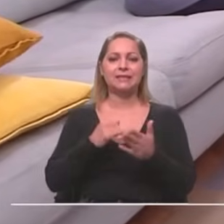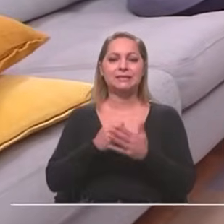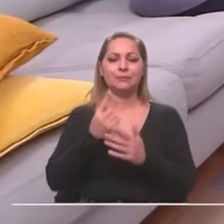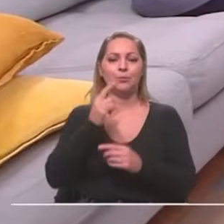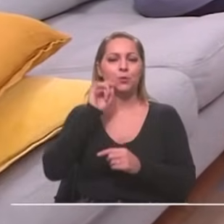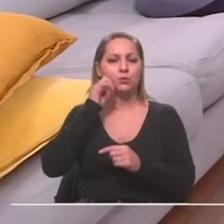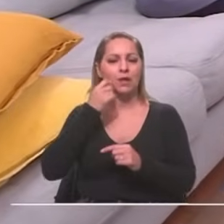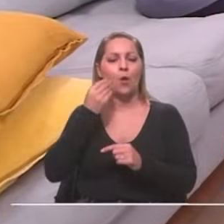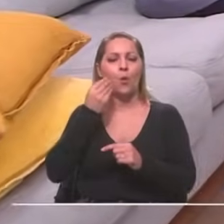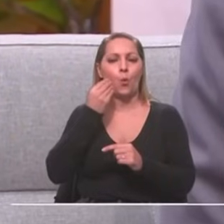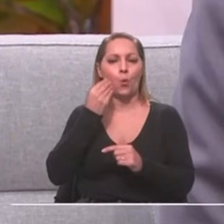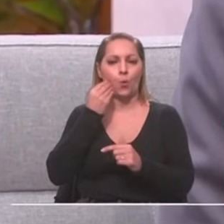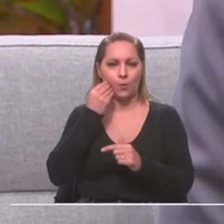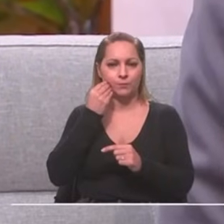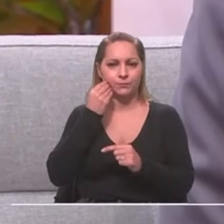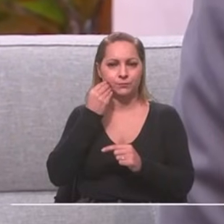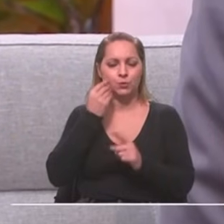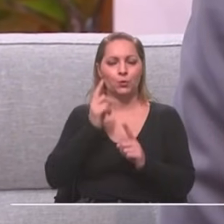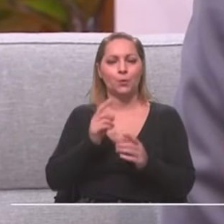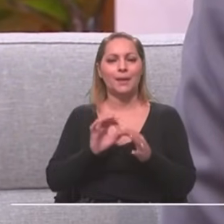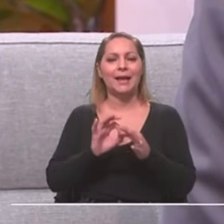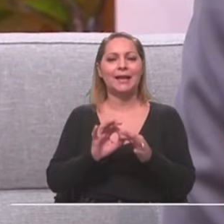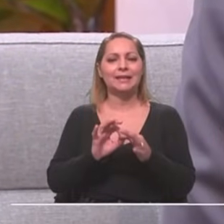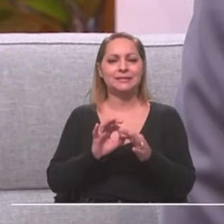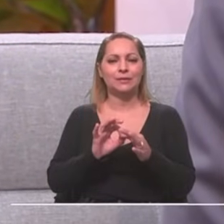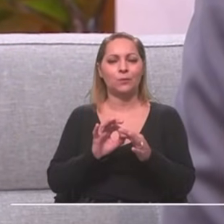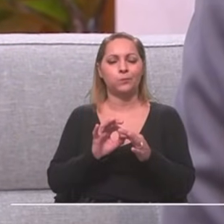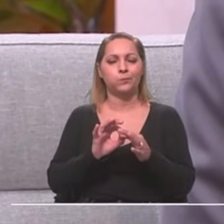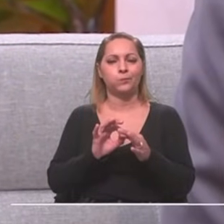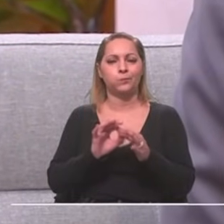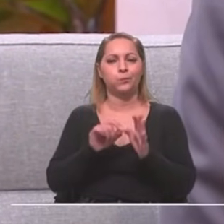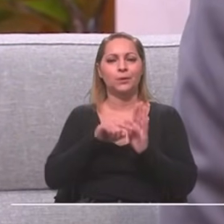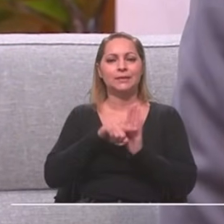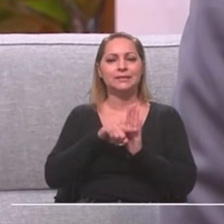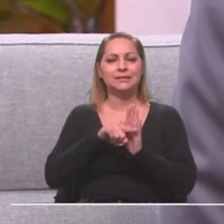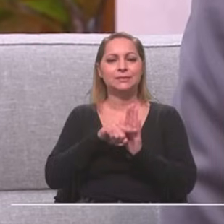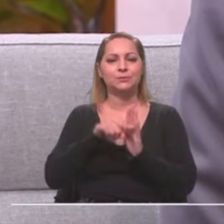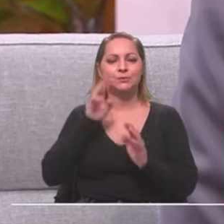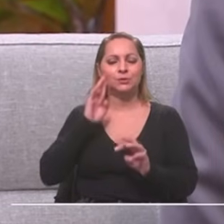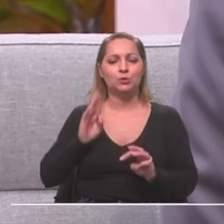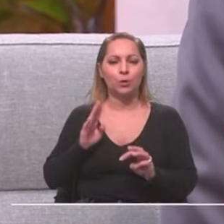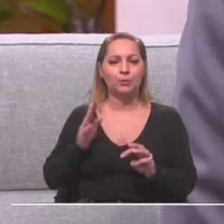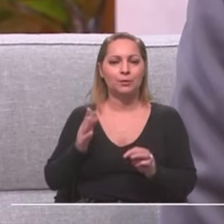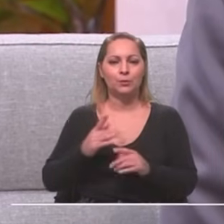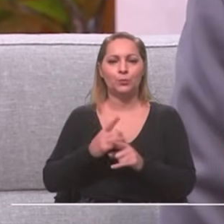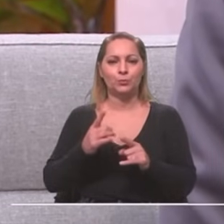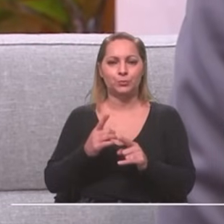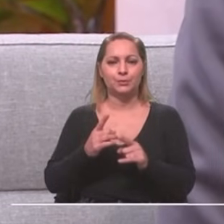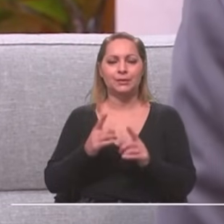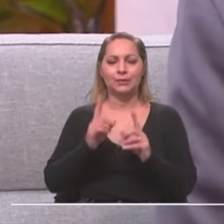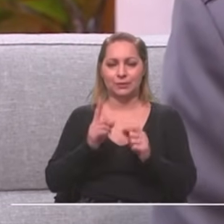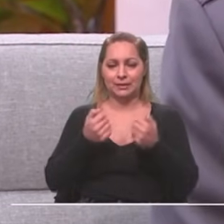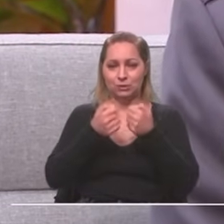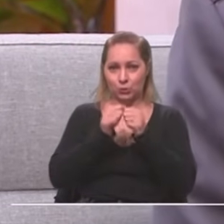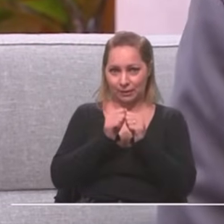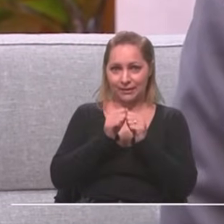curiosidade. Como é que se começa uma relação dentro do Exército? Porque... No início tentam esconder... É